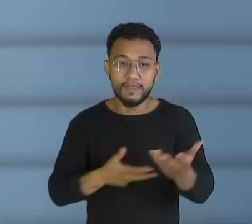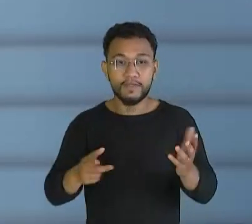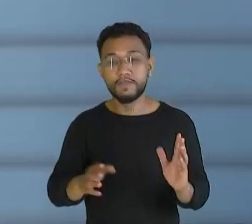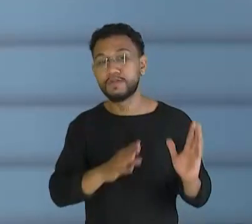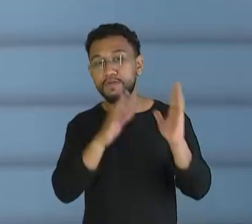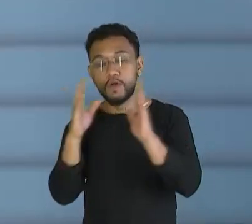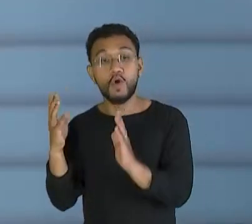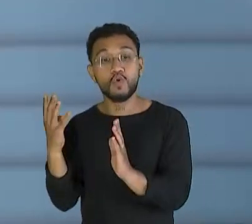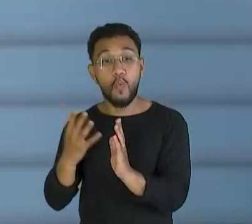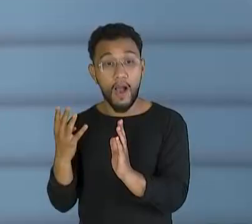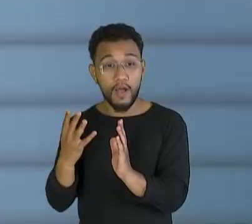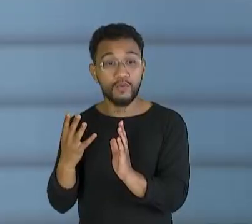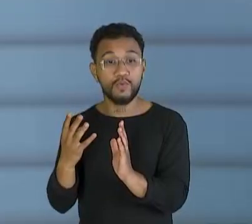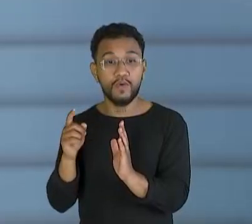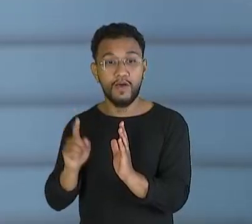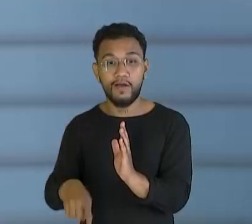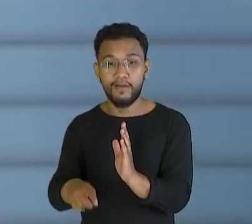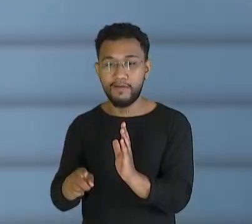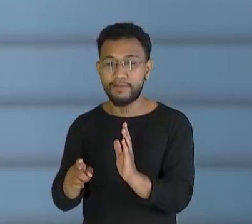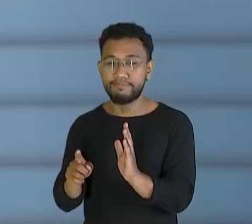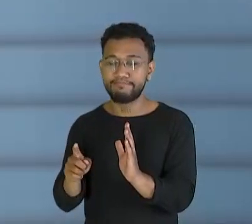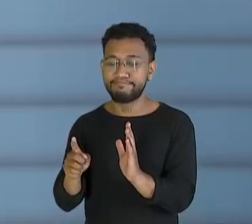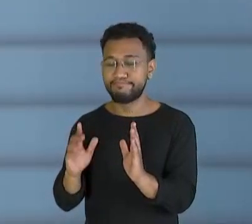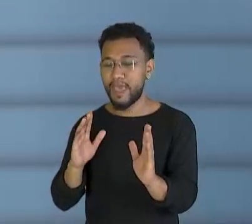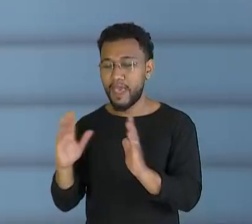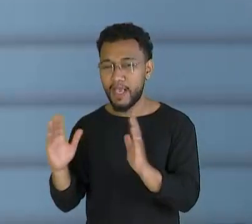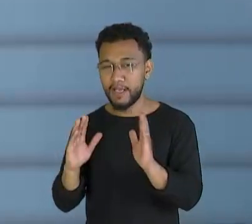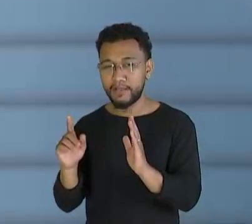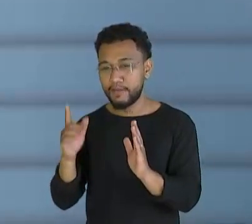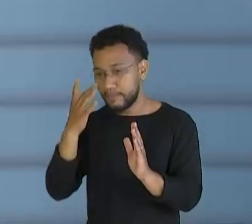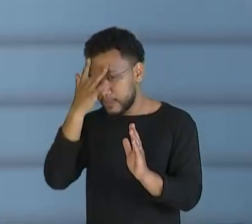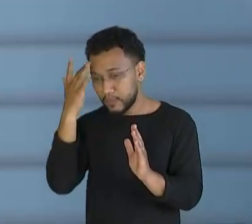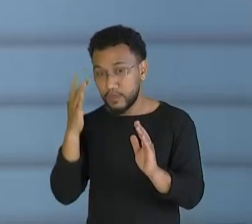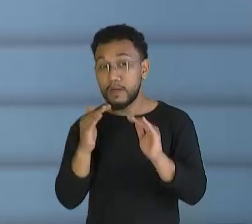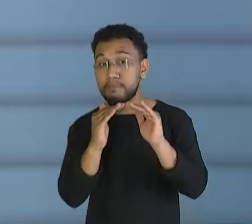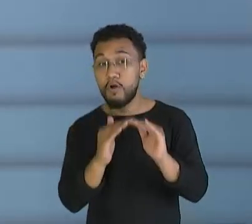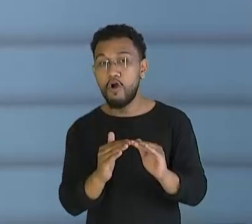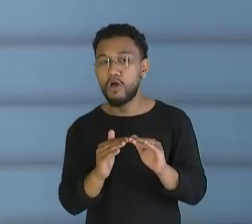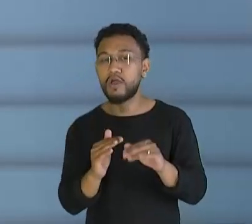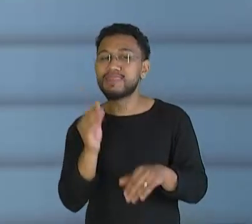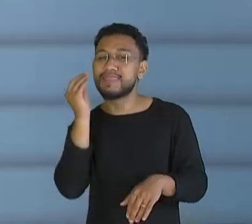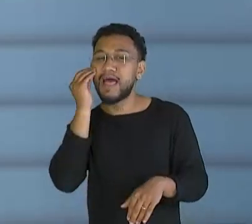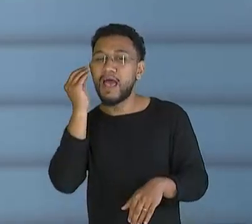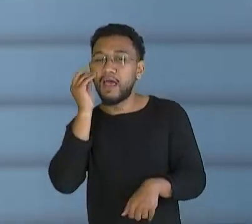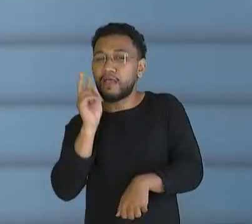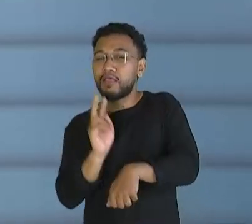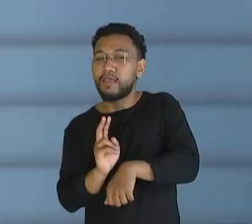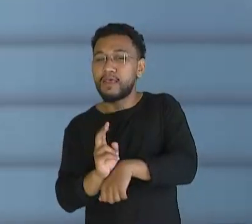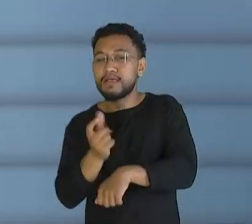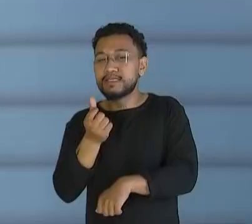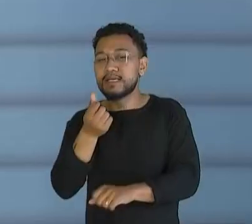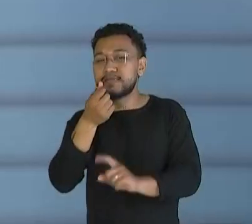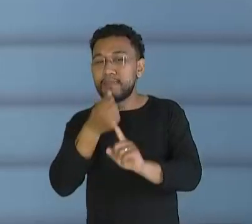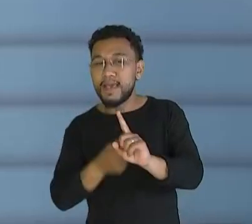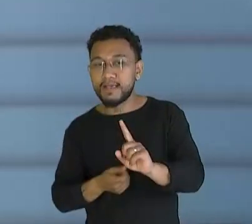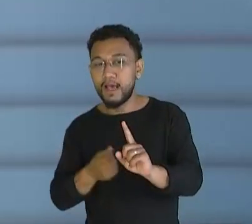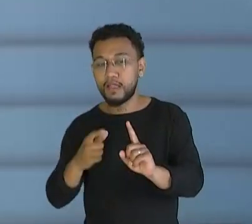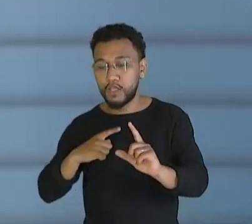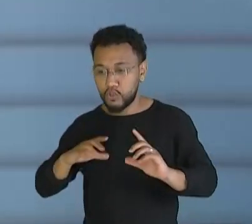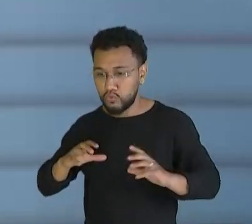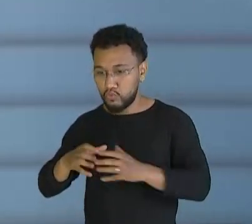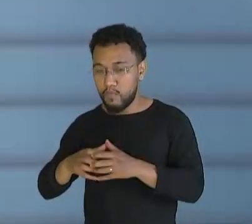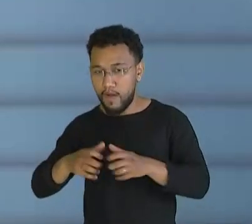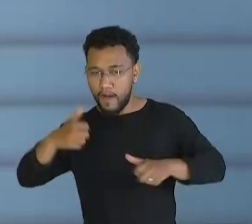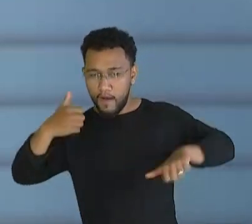E depois, por último, tem o período probatório, que a pessoa vai morar lá por 6 meses e existe uma comissão que avalia se